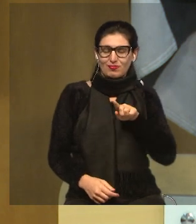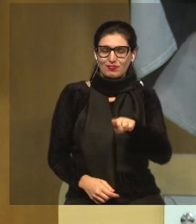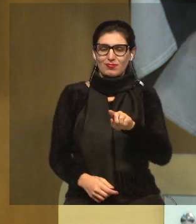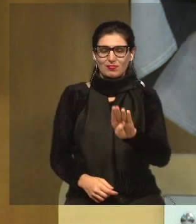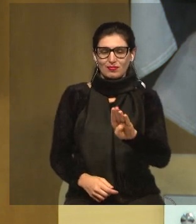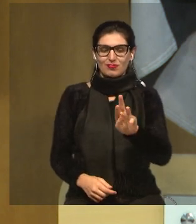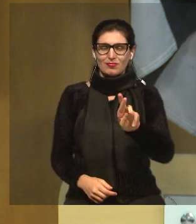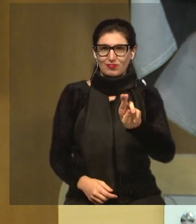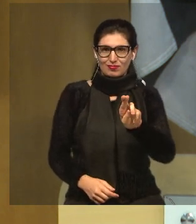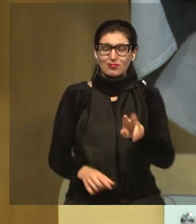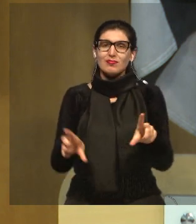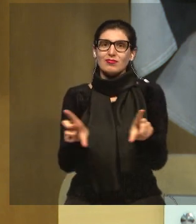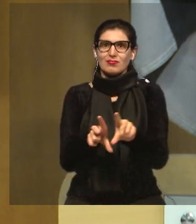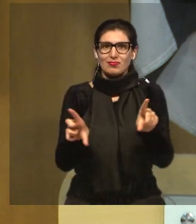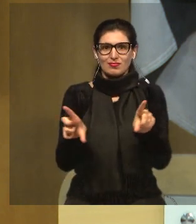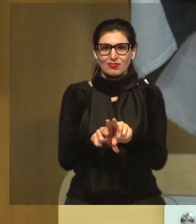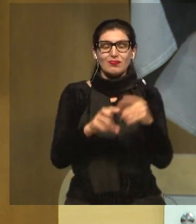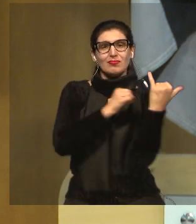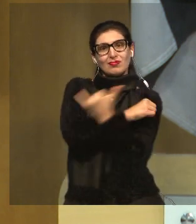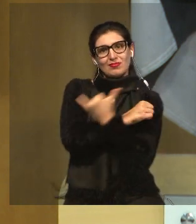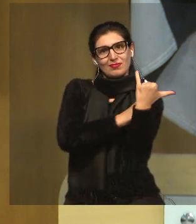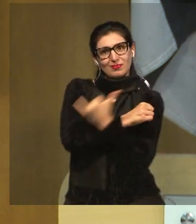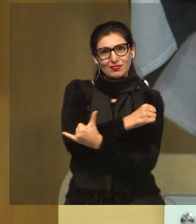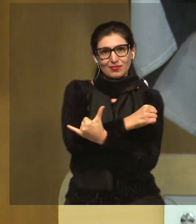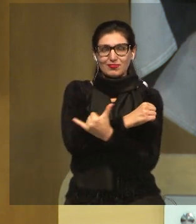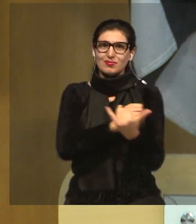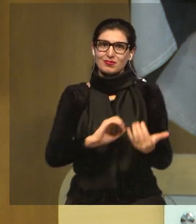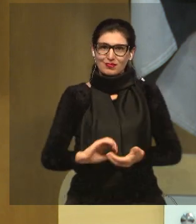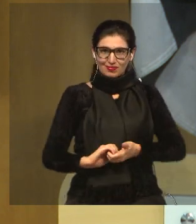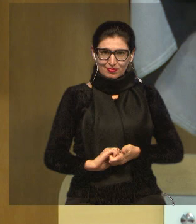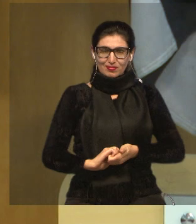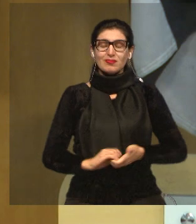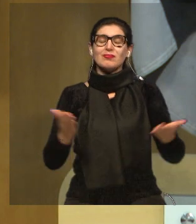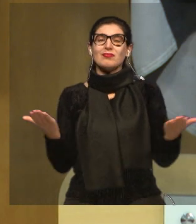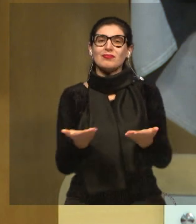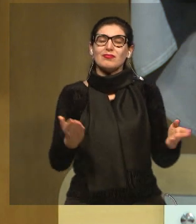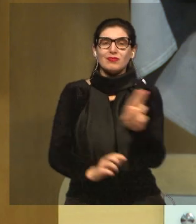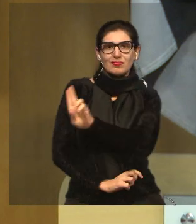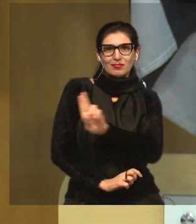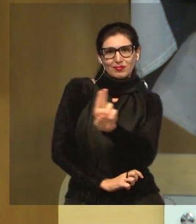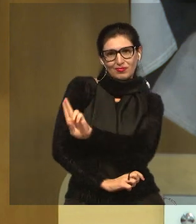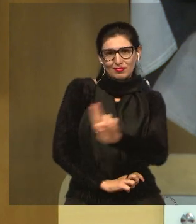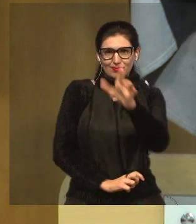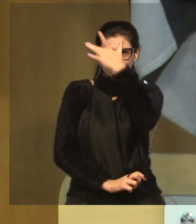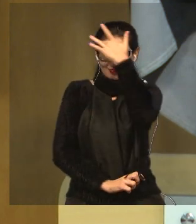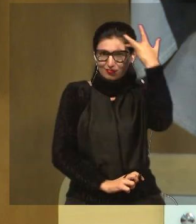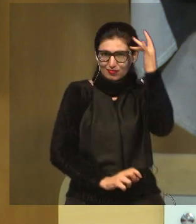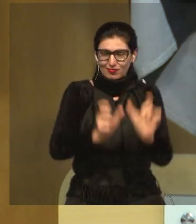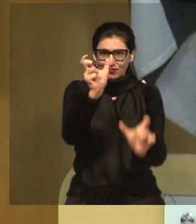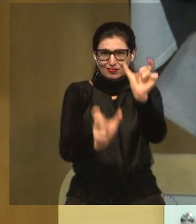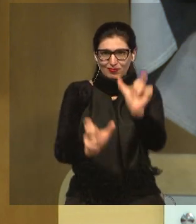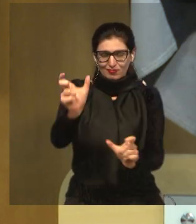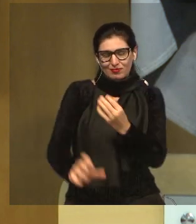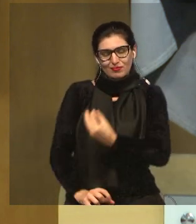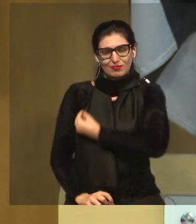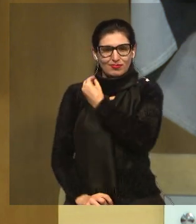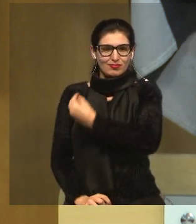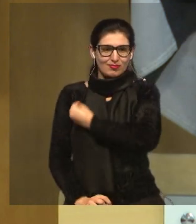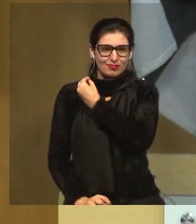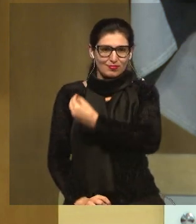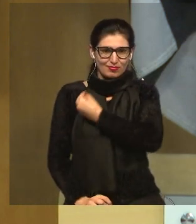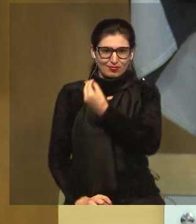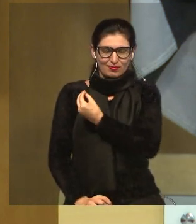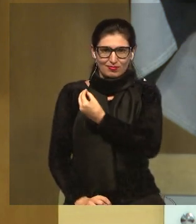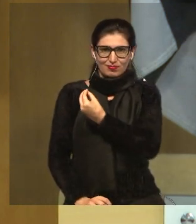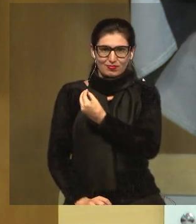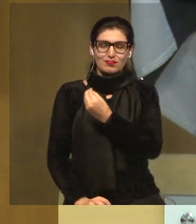www.jacareí.sp.leg.br e no nosso canal no YouTube. Vamos nominar as autoridades que estão compondo a nossa